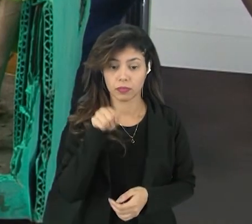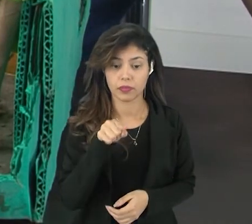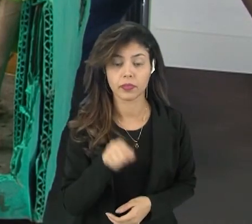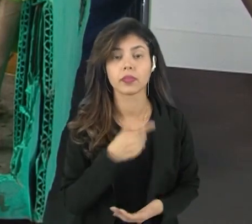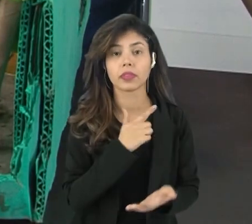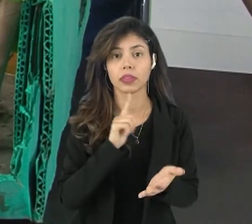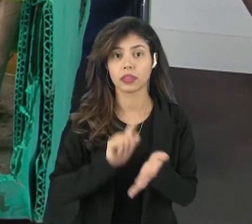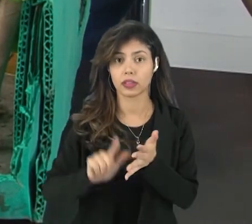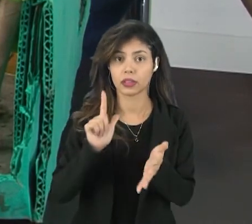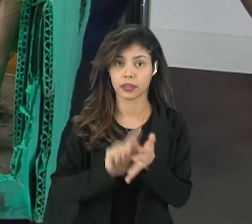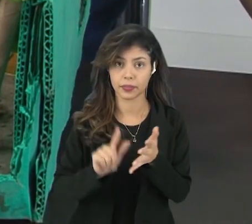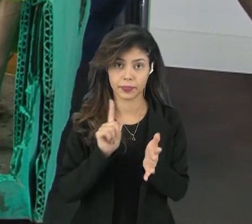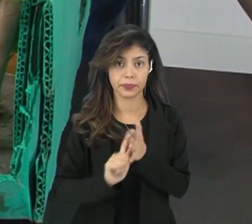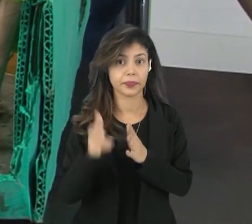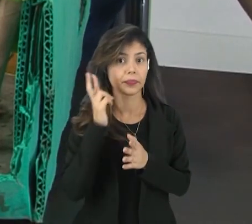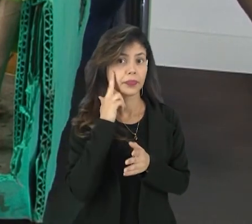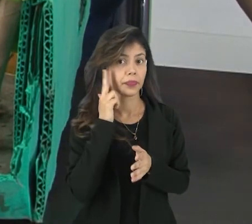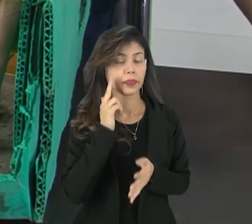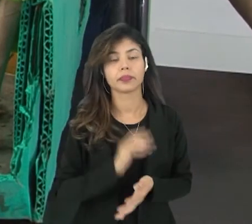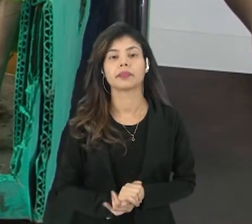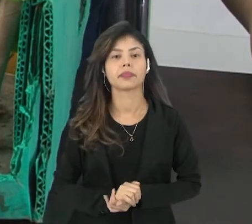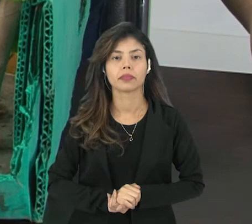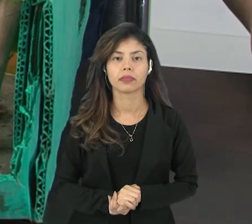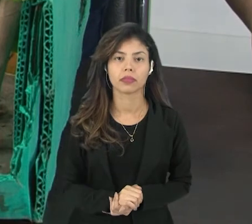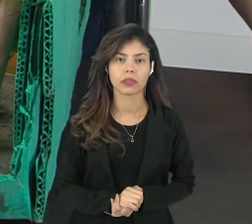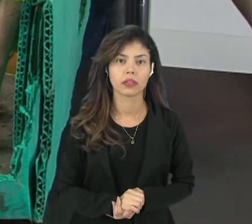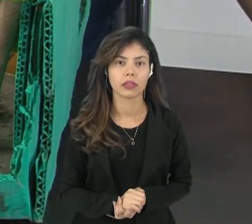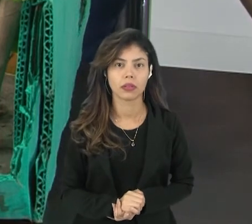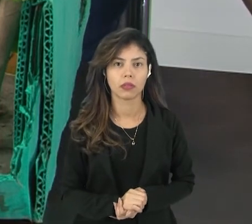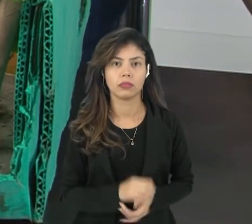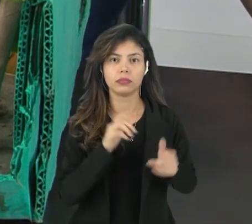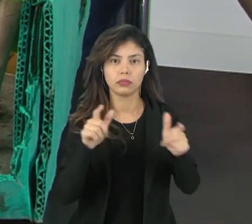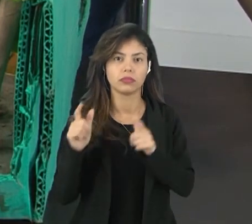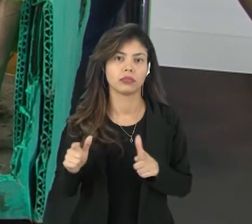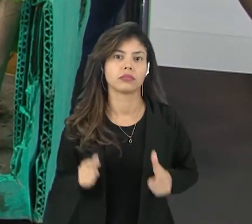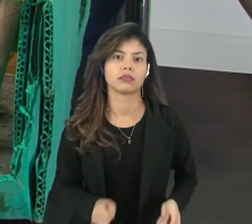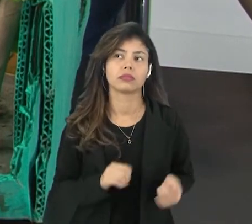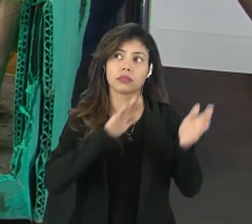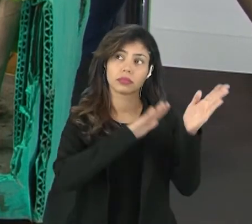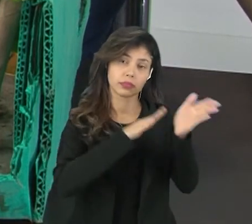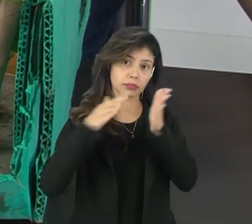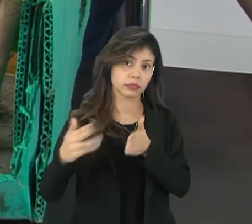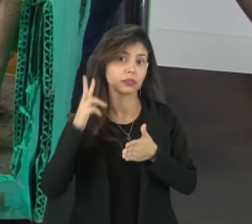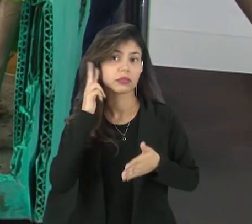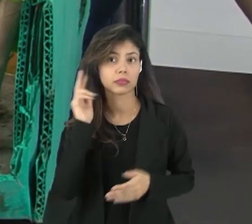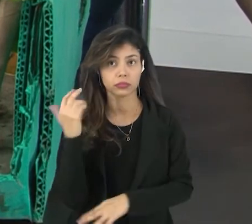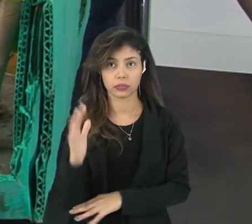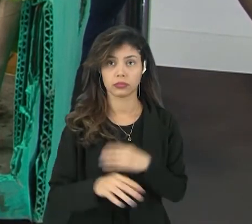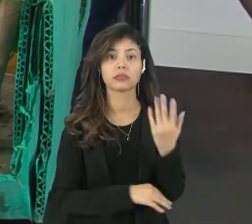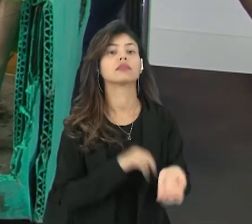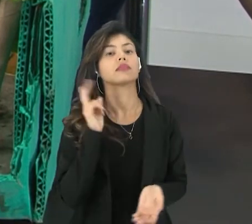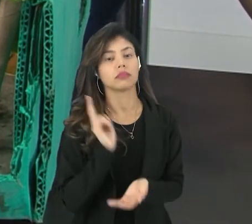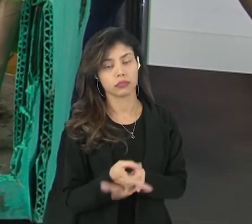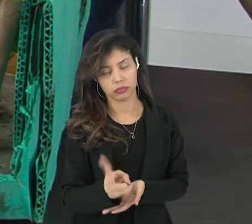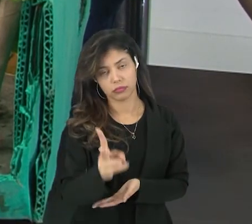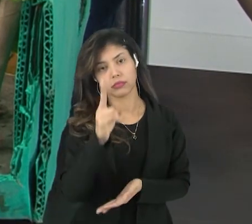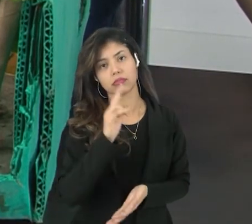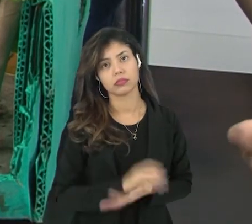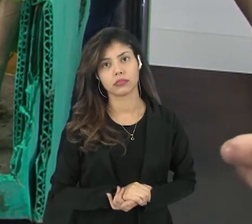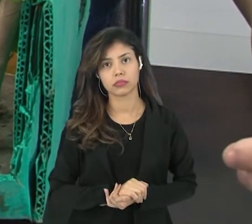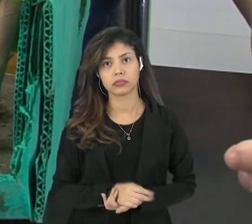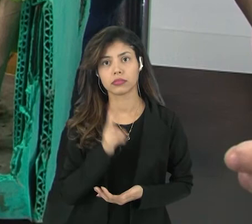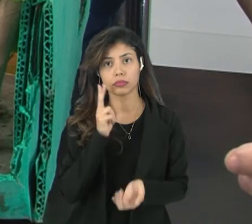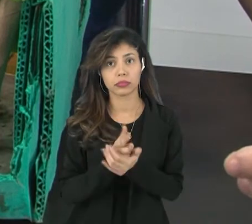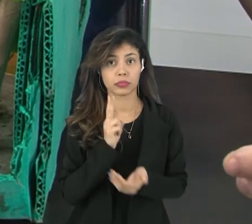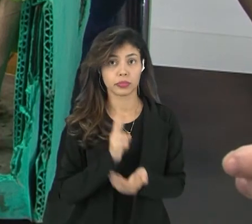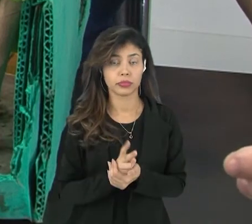assim, todo o tempo natural. O lugar, a parte que é natural, que permaneça natural.